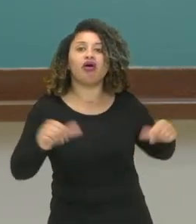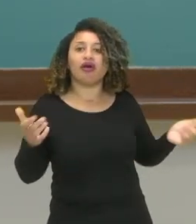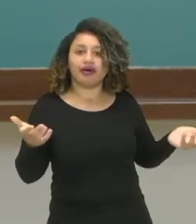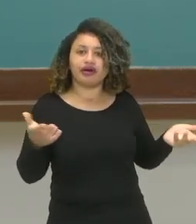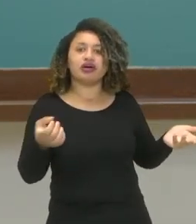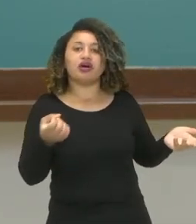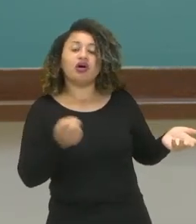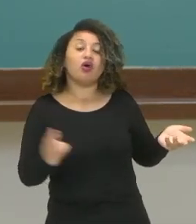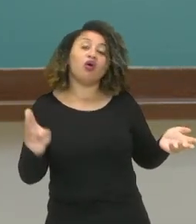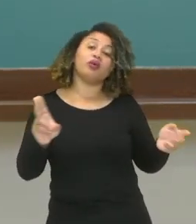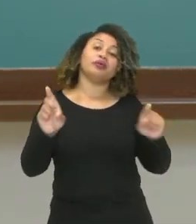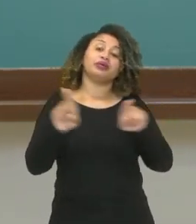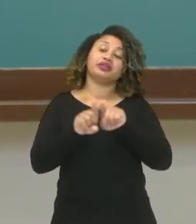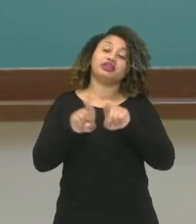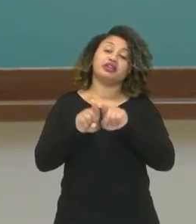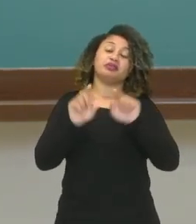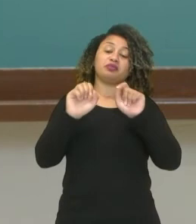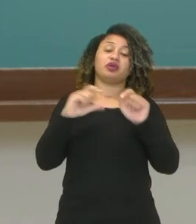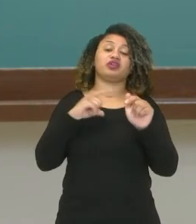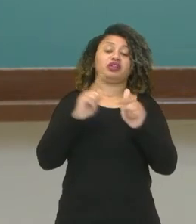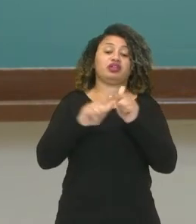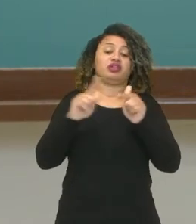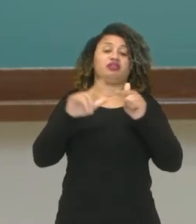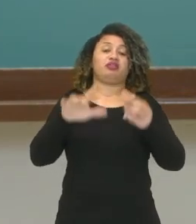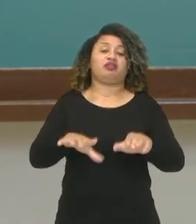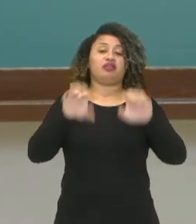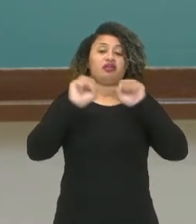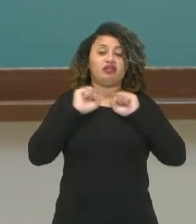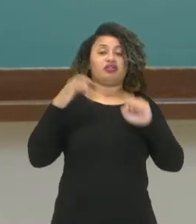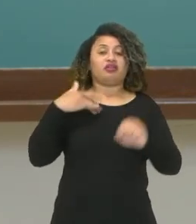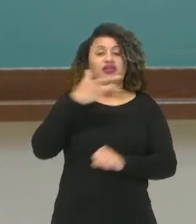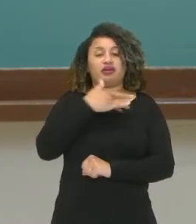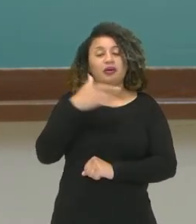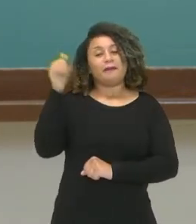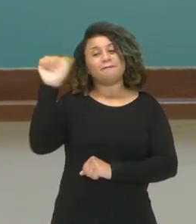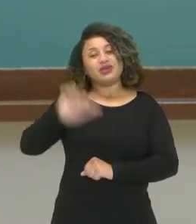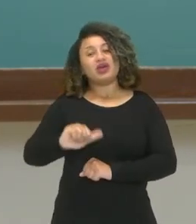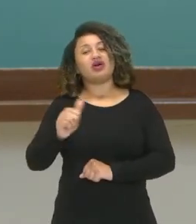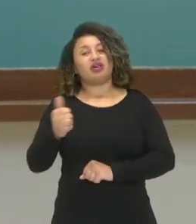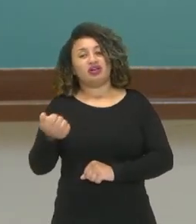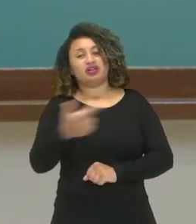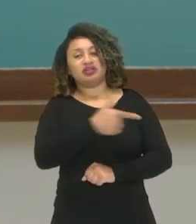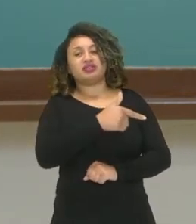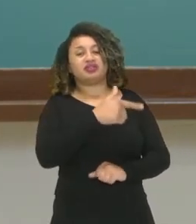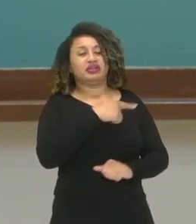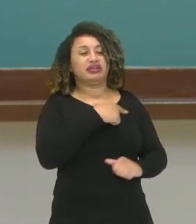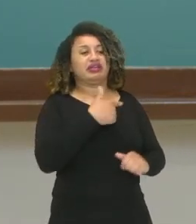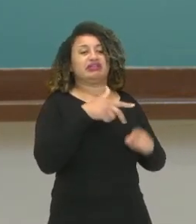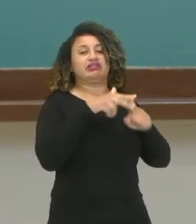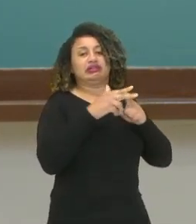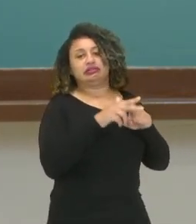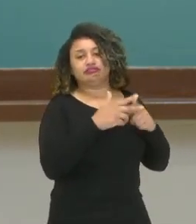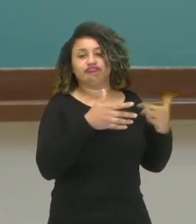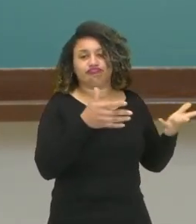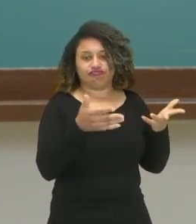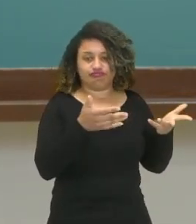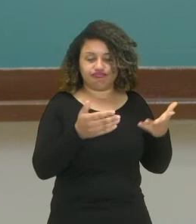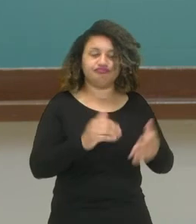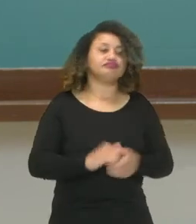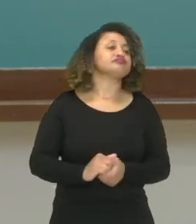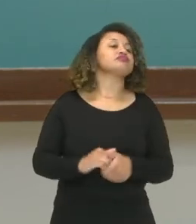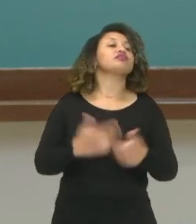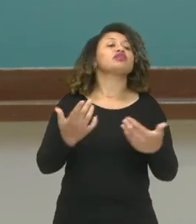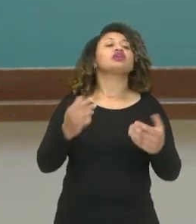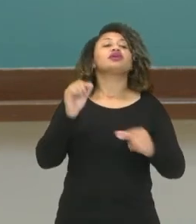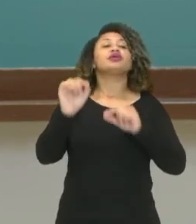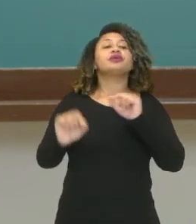né? Acaba por arrumar um problema de saúde pior do que o que foi consertado. Então aqui, ó, o que,